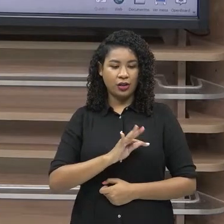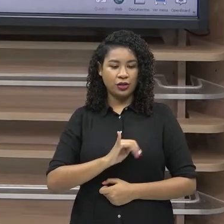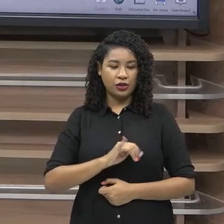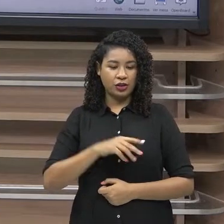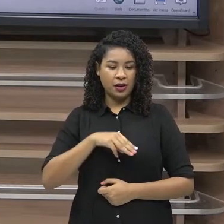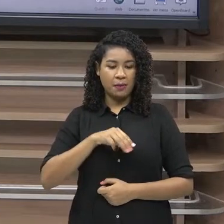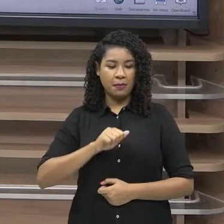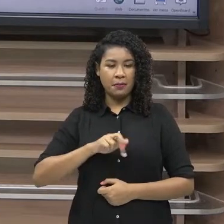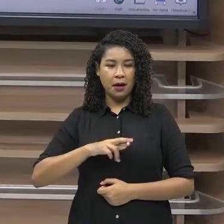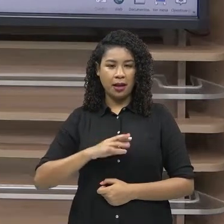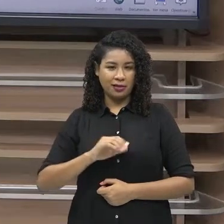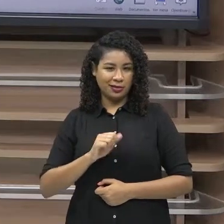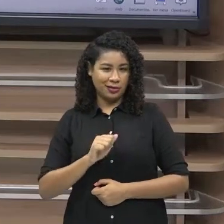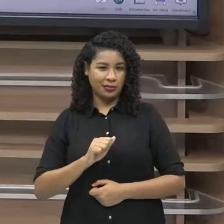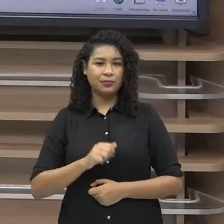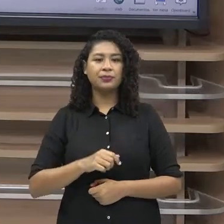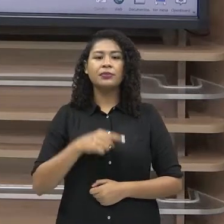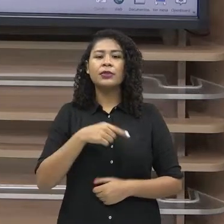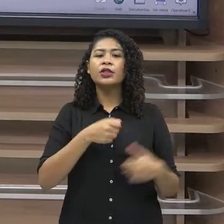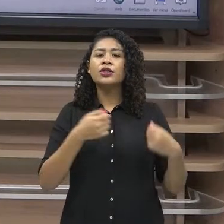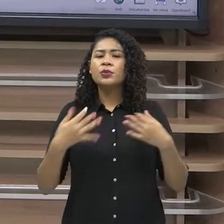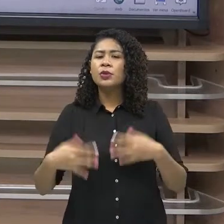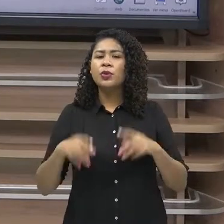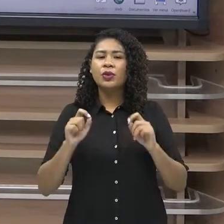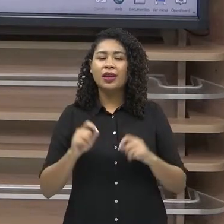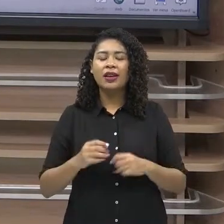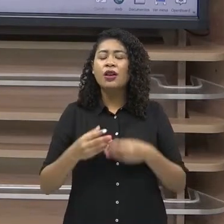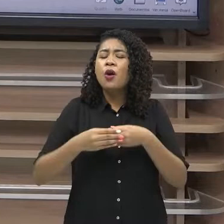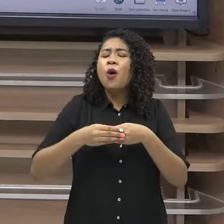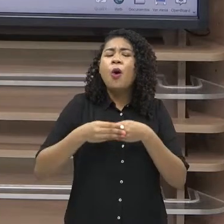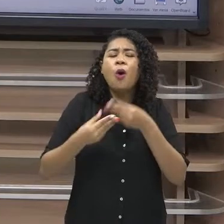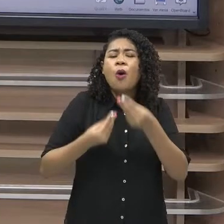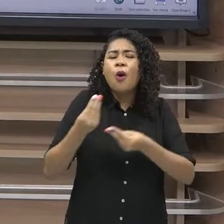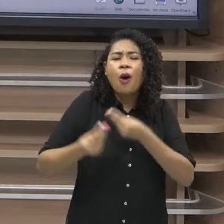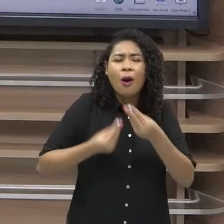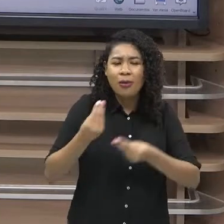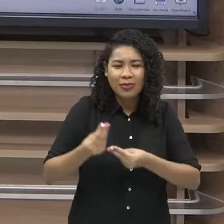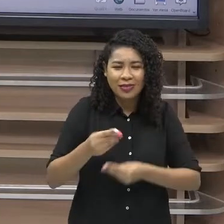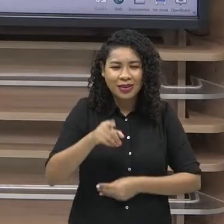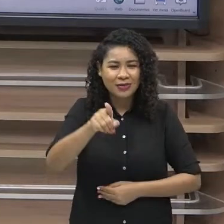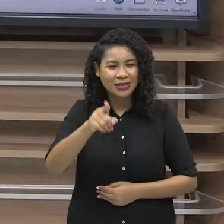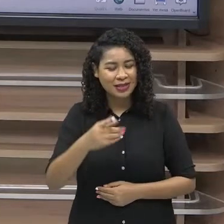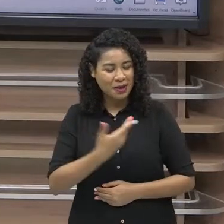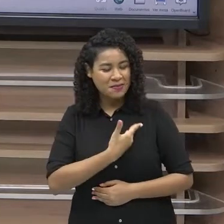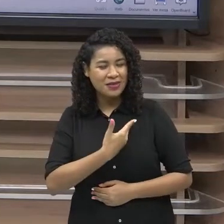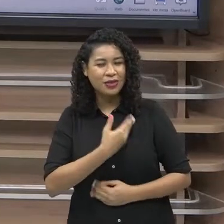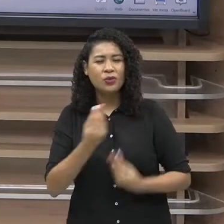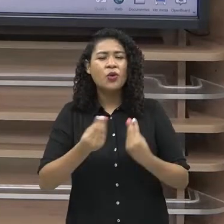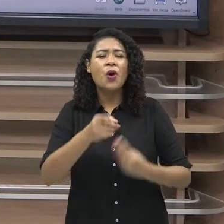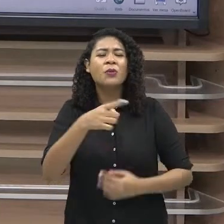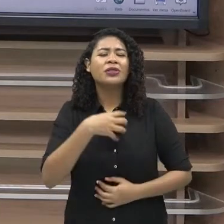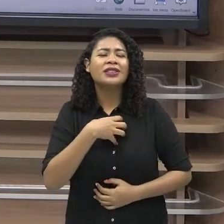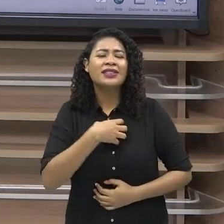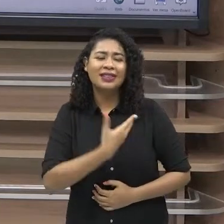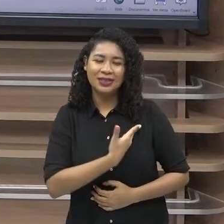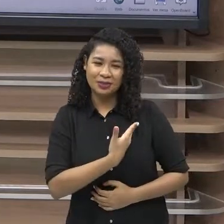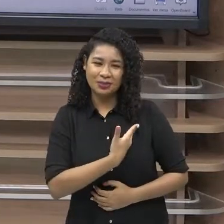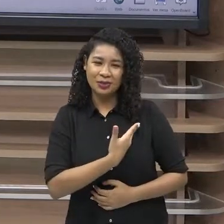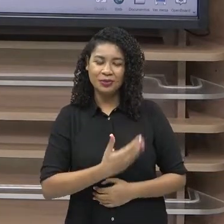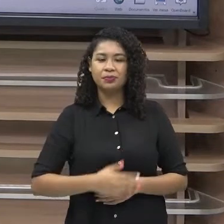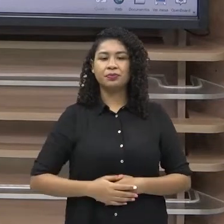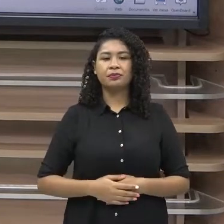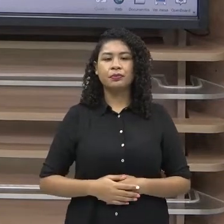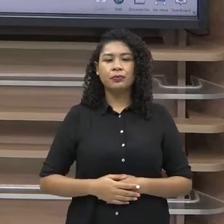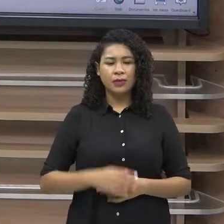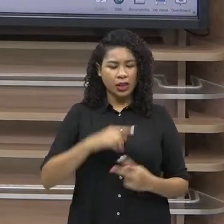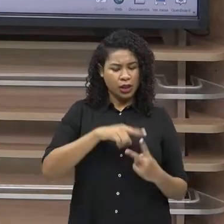vai, parente, amigo, né? Por que eu estou começando a aula com essas duas expressões em língua